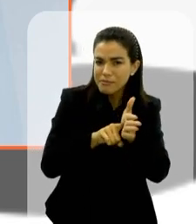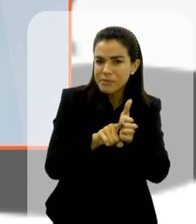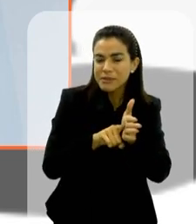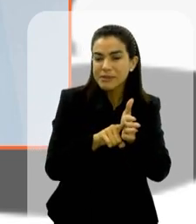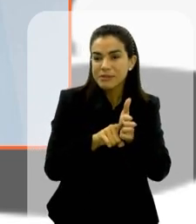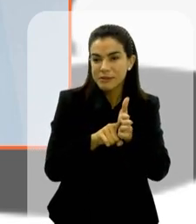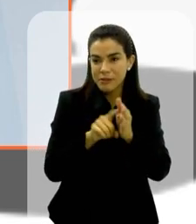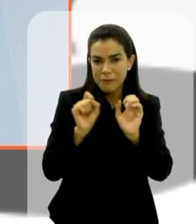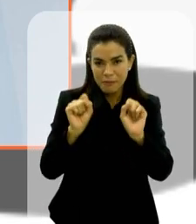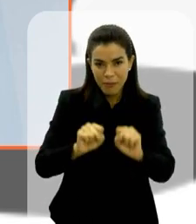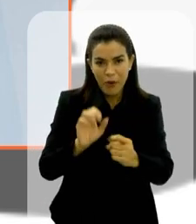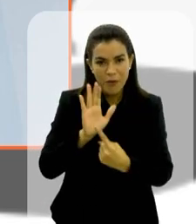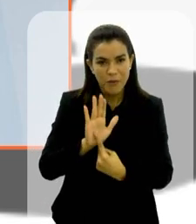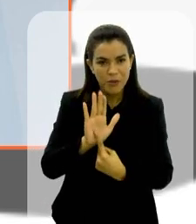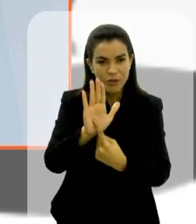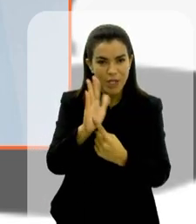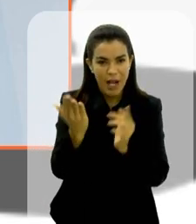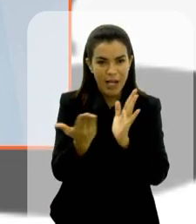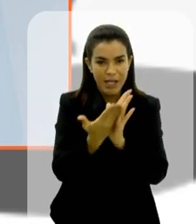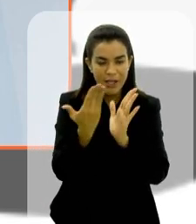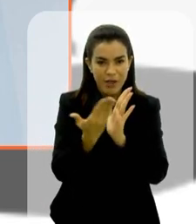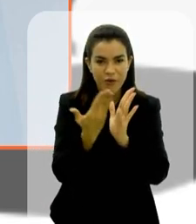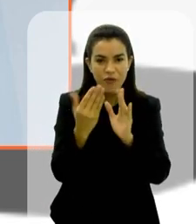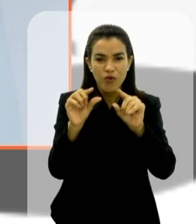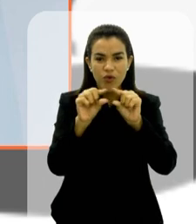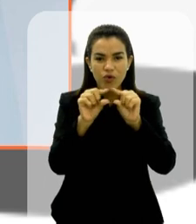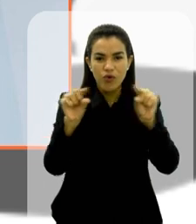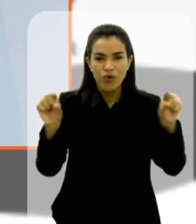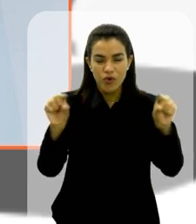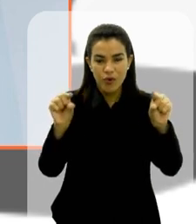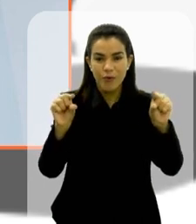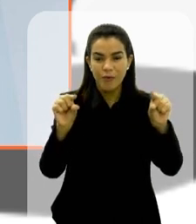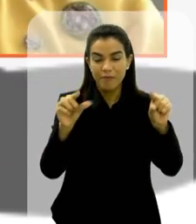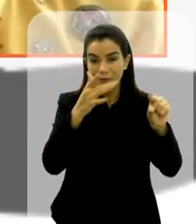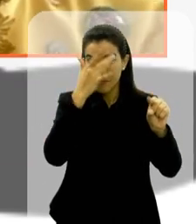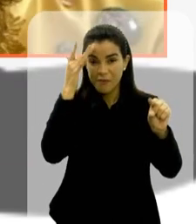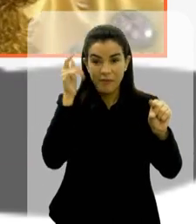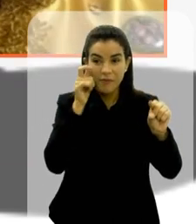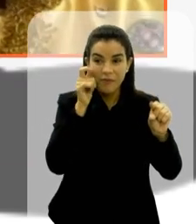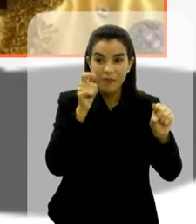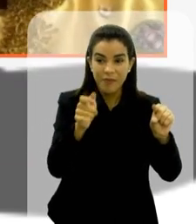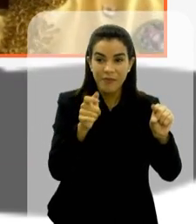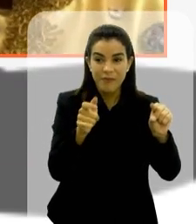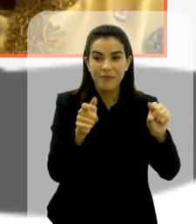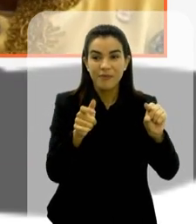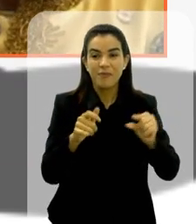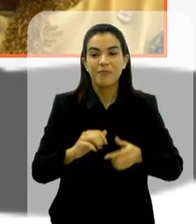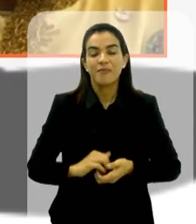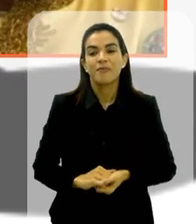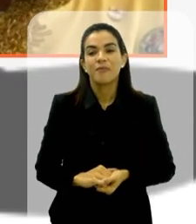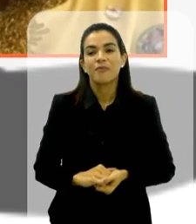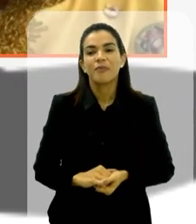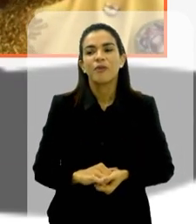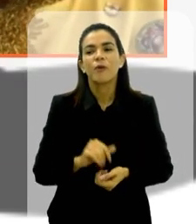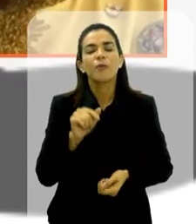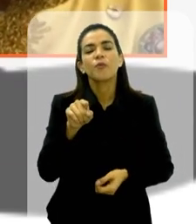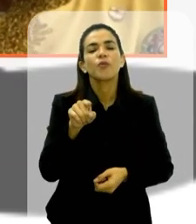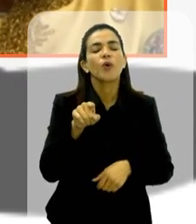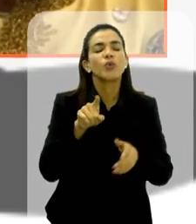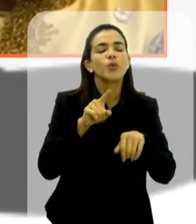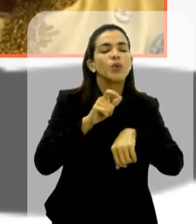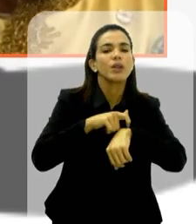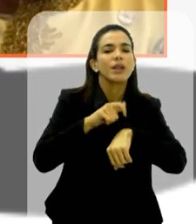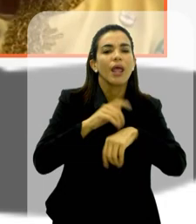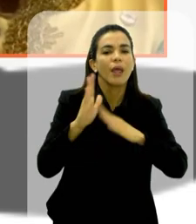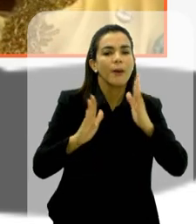Você pode mostrar a capa dele, o título, para quem ficar interessado? Você, nesse processo de imersão, quanto tempo de